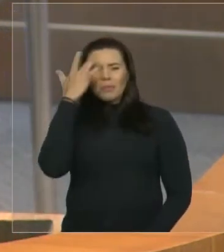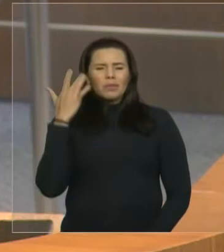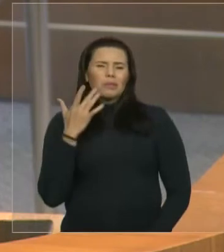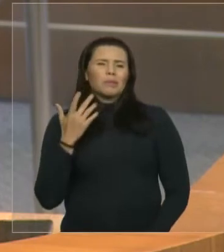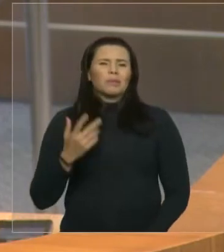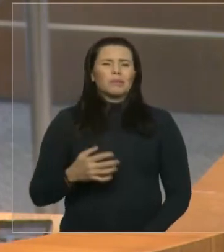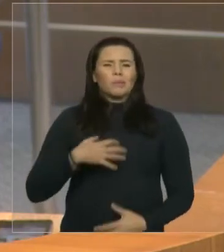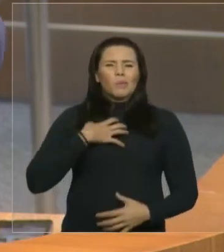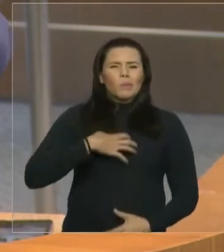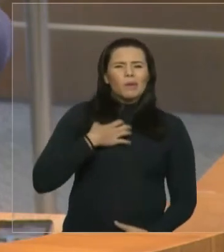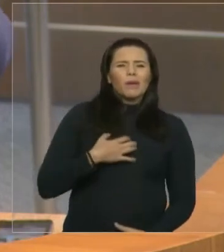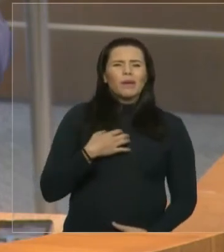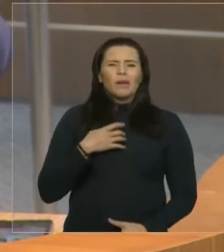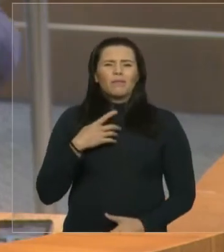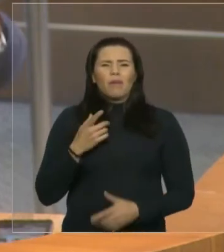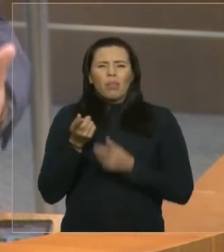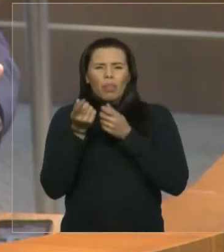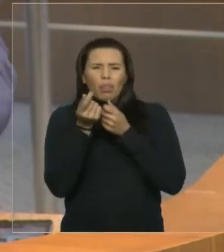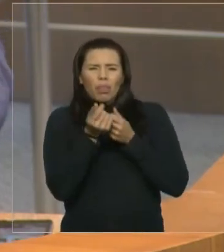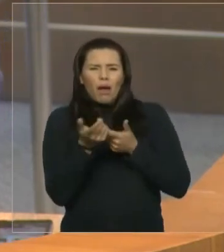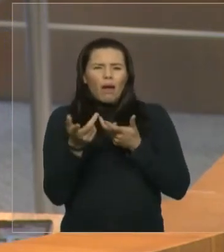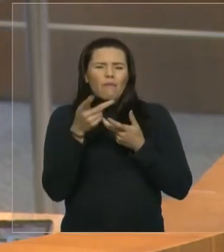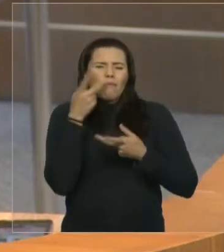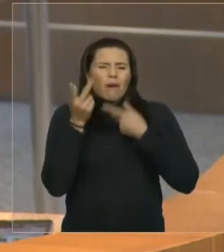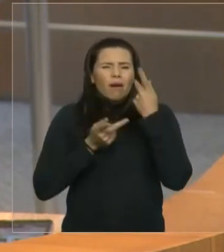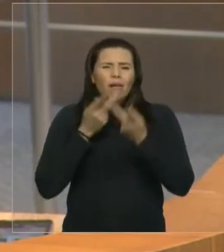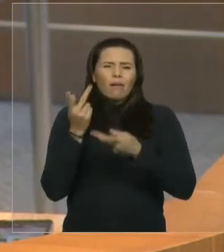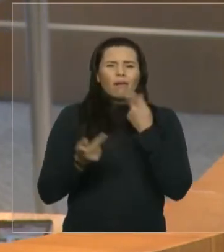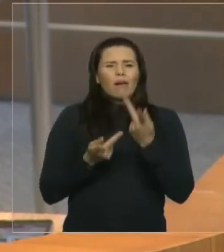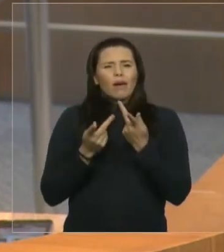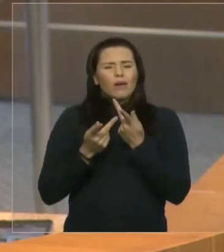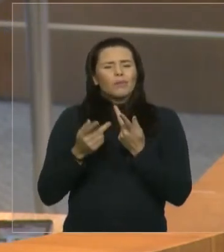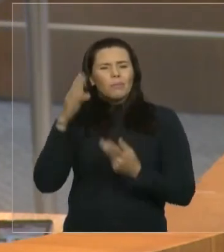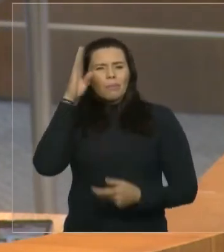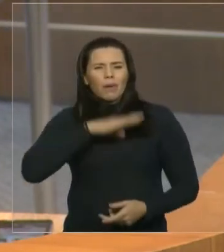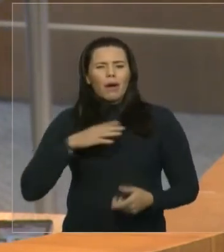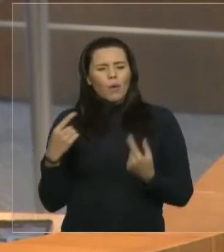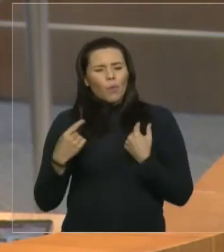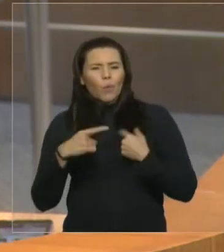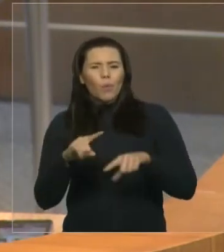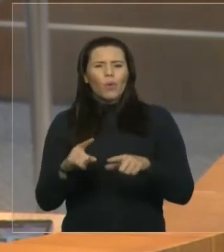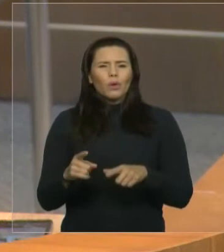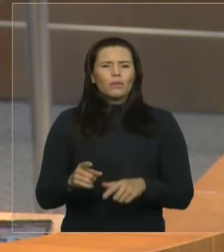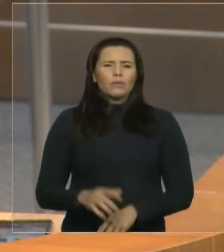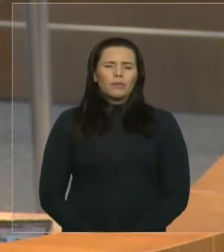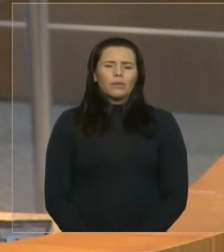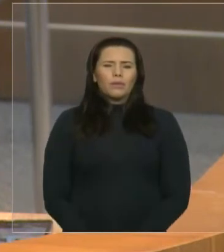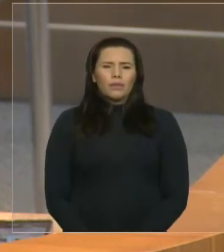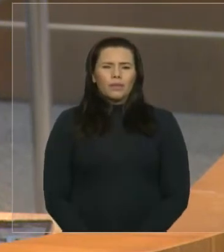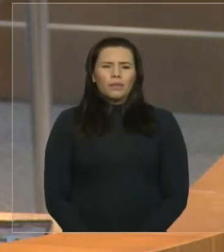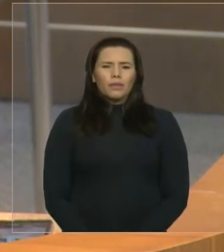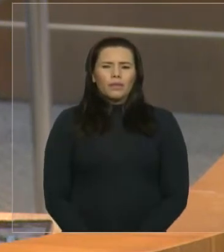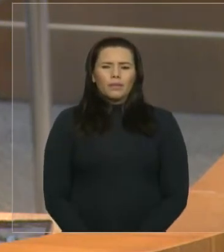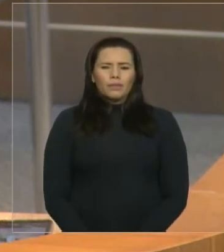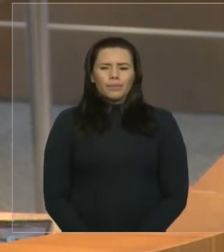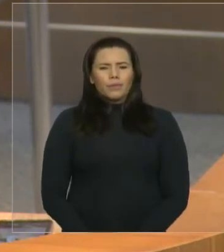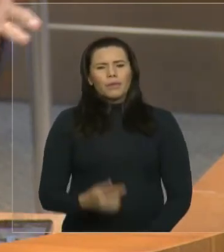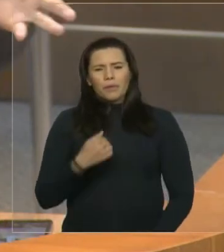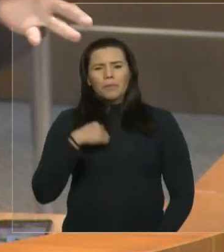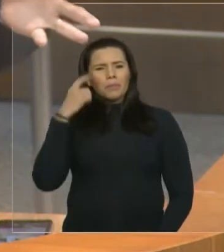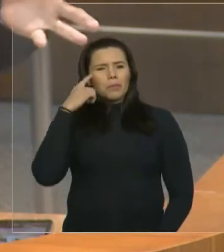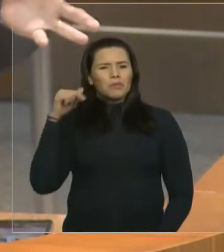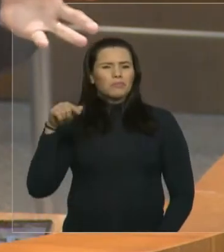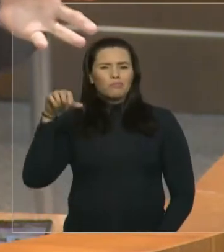dedo, de apenas verbalizar aquilo que apenas consegue enxergar, não prospera.